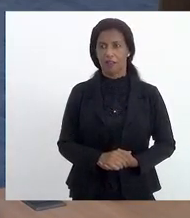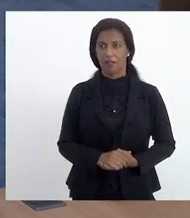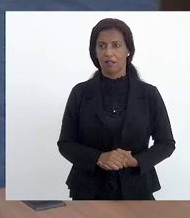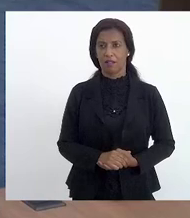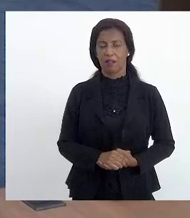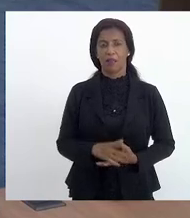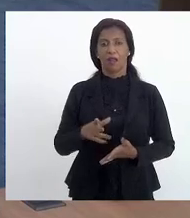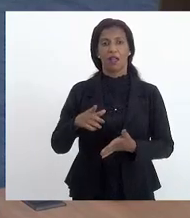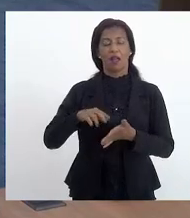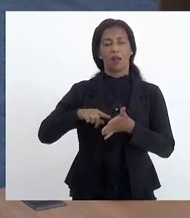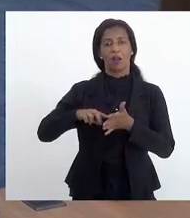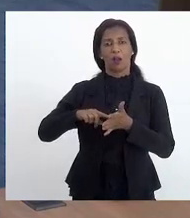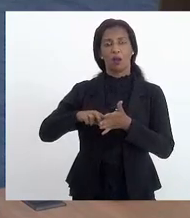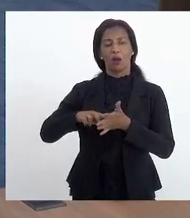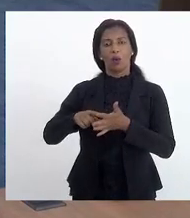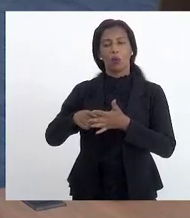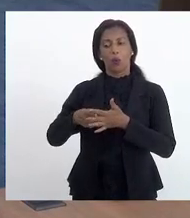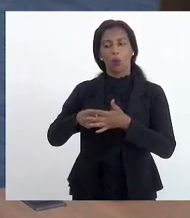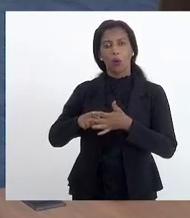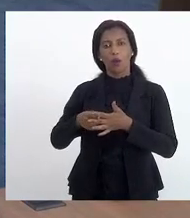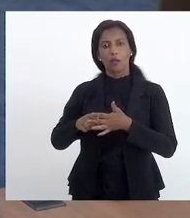à correção salarial.